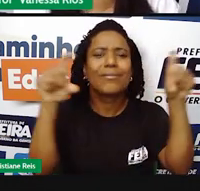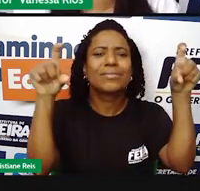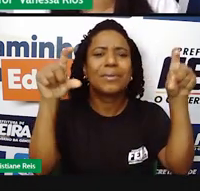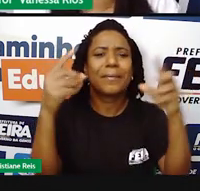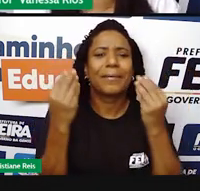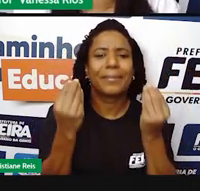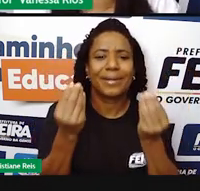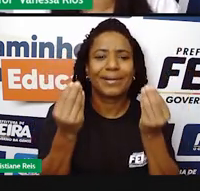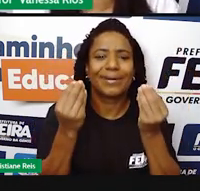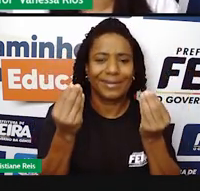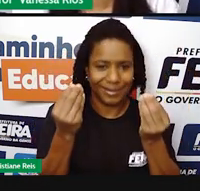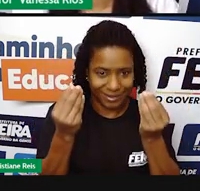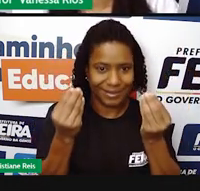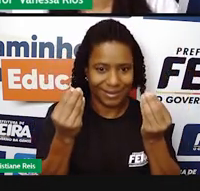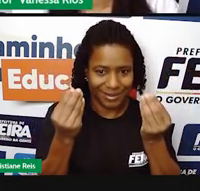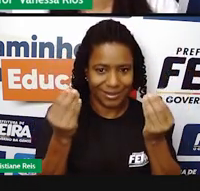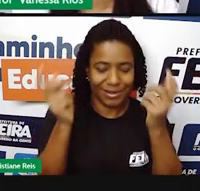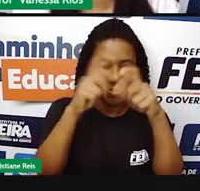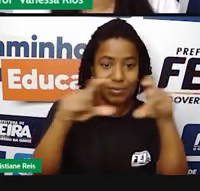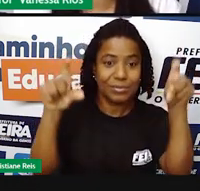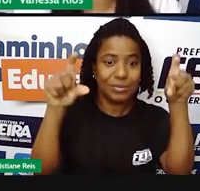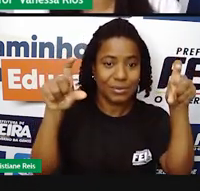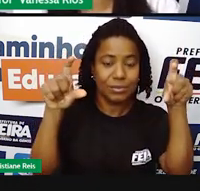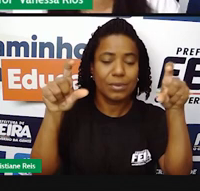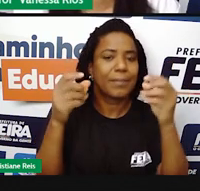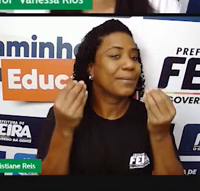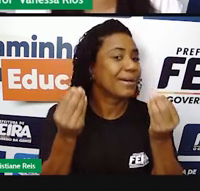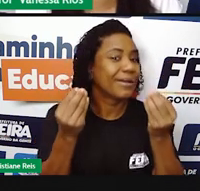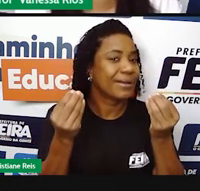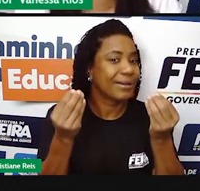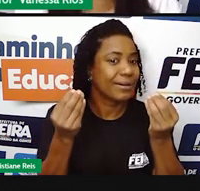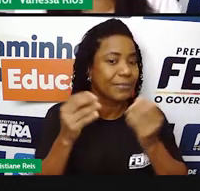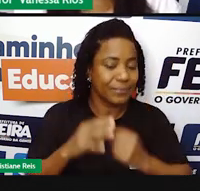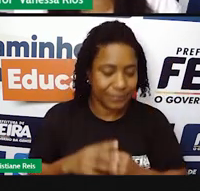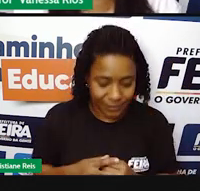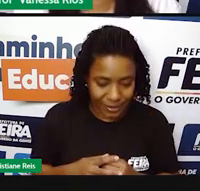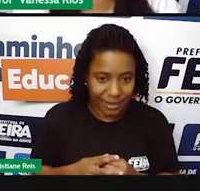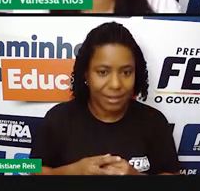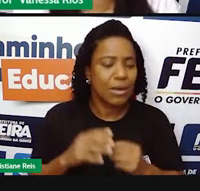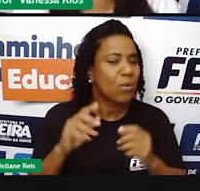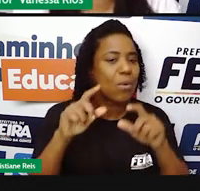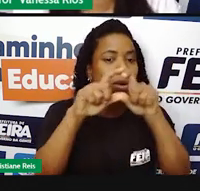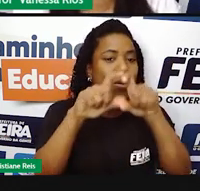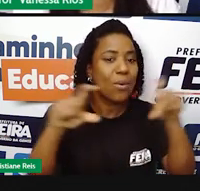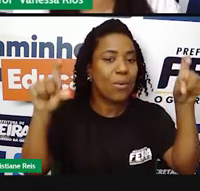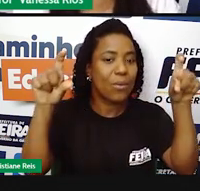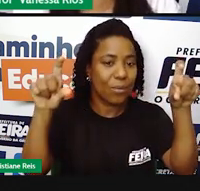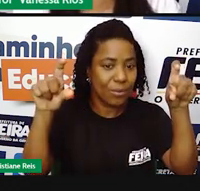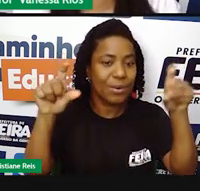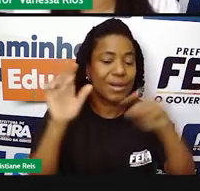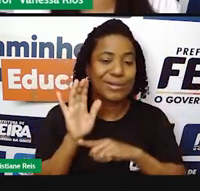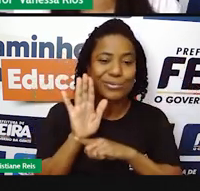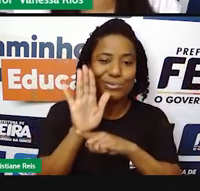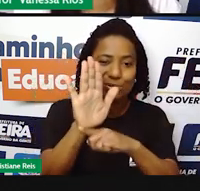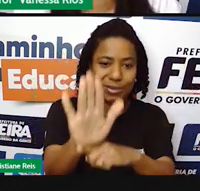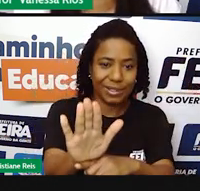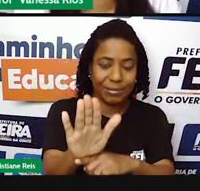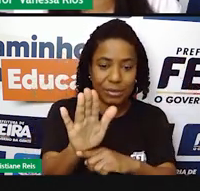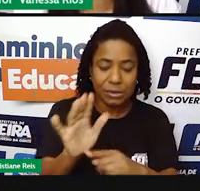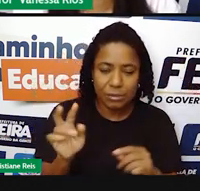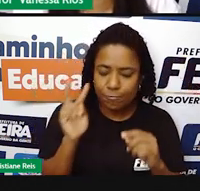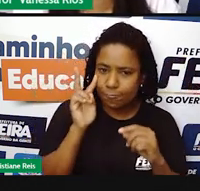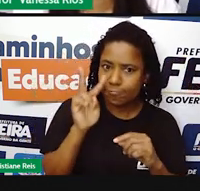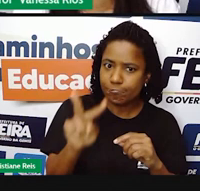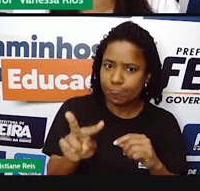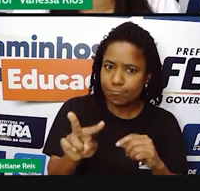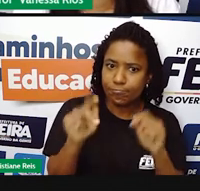A função desse pedaço do texto, dessa parte do texto, é justamente chamar a atenção do